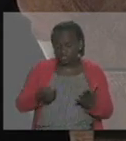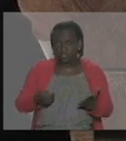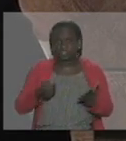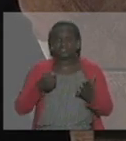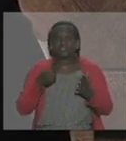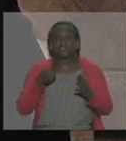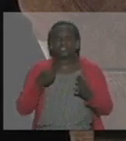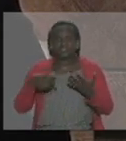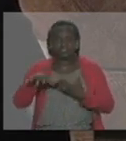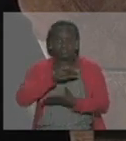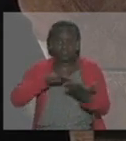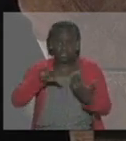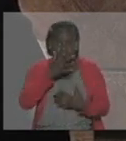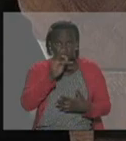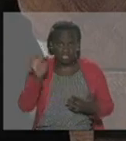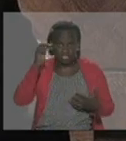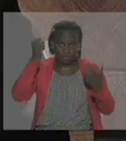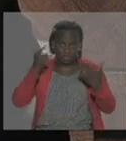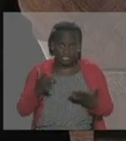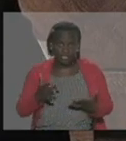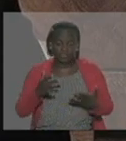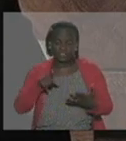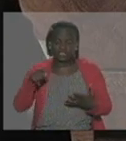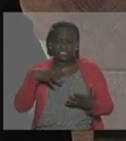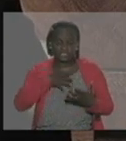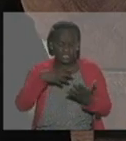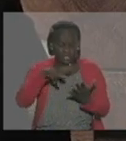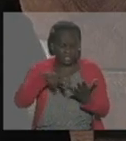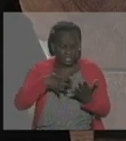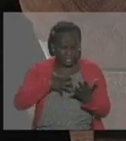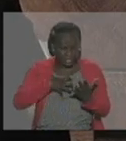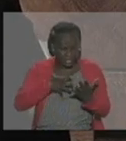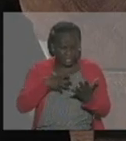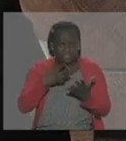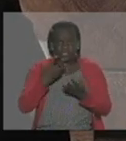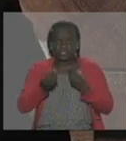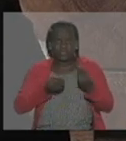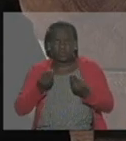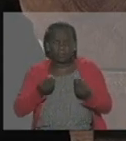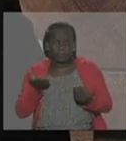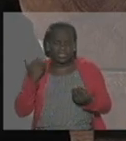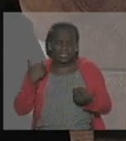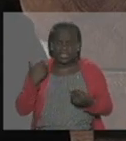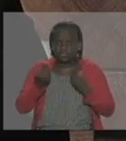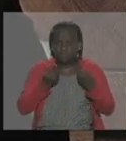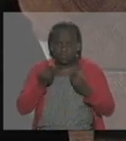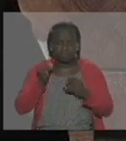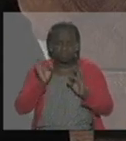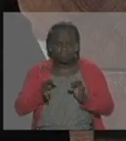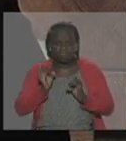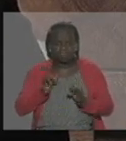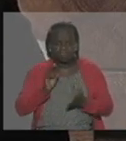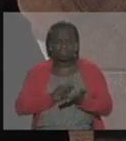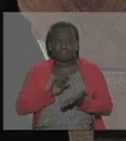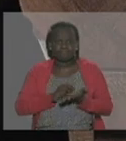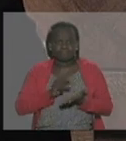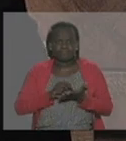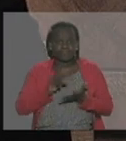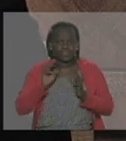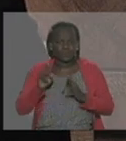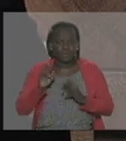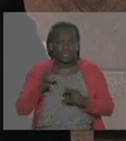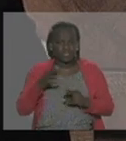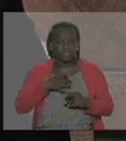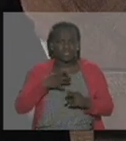for e sobre revolução francesa você sente mesmo deve ter sido daquele jeito